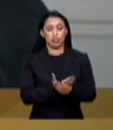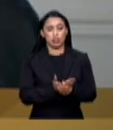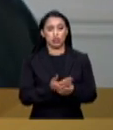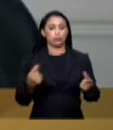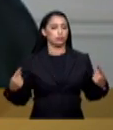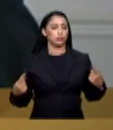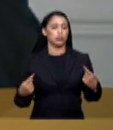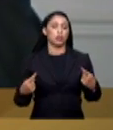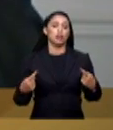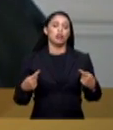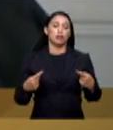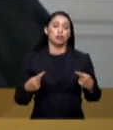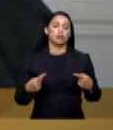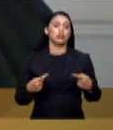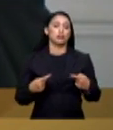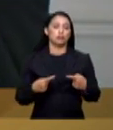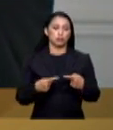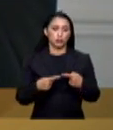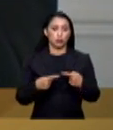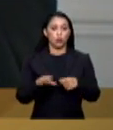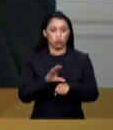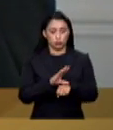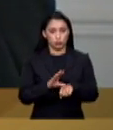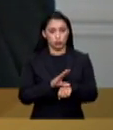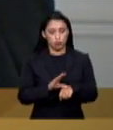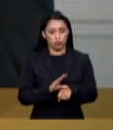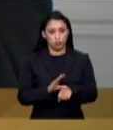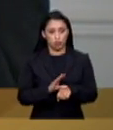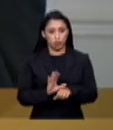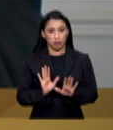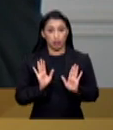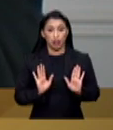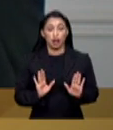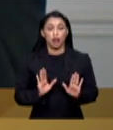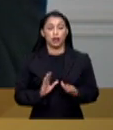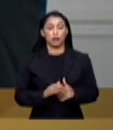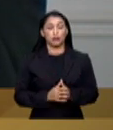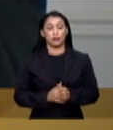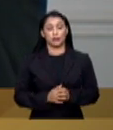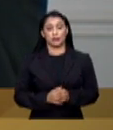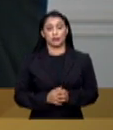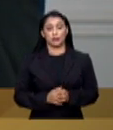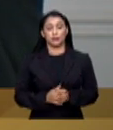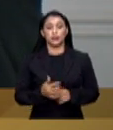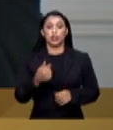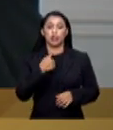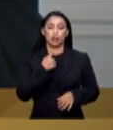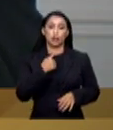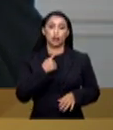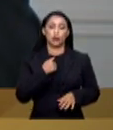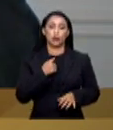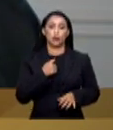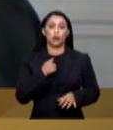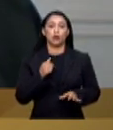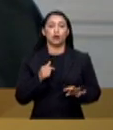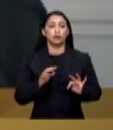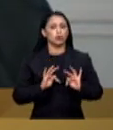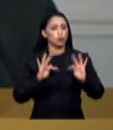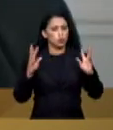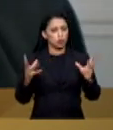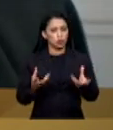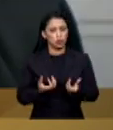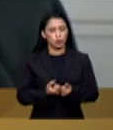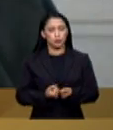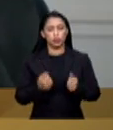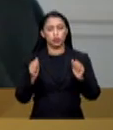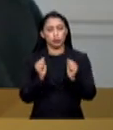a constitucionalidade. Quanto ao cabimento, eu acompanho integralmente o eminente ministro